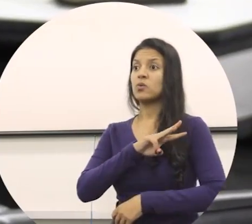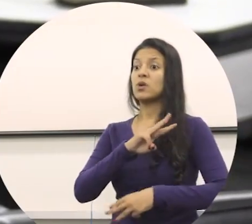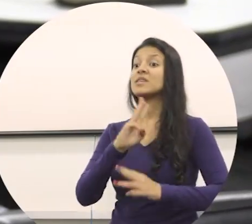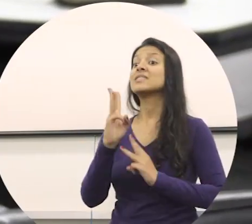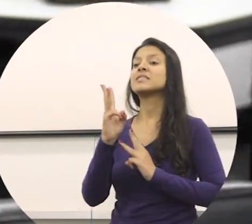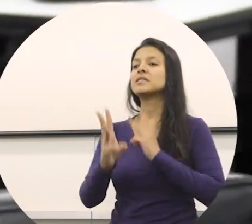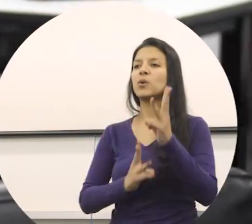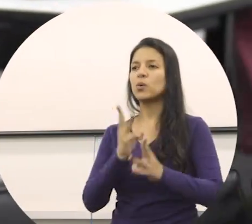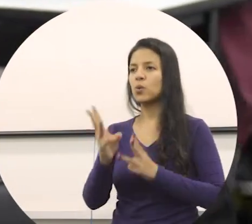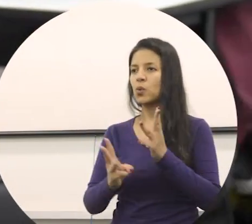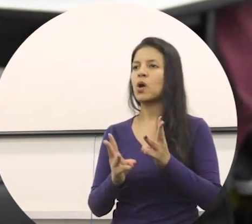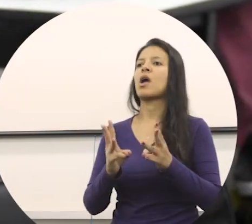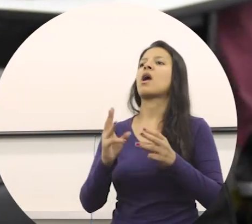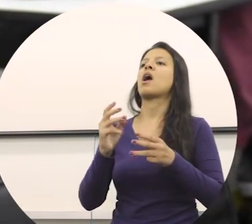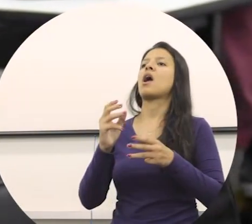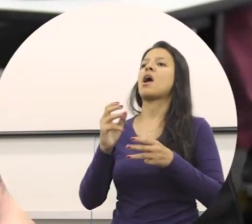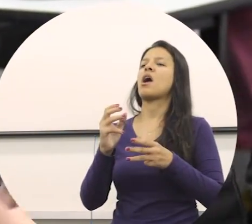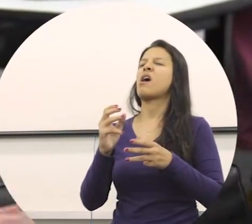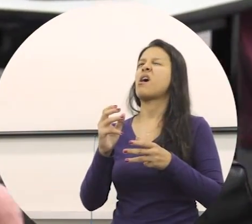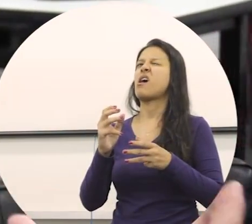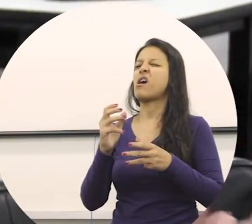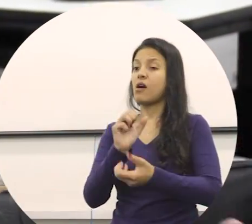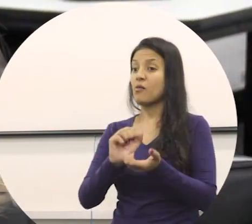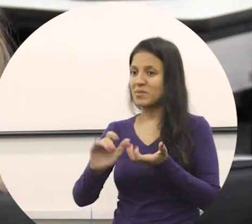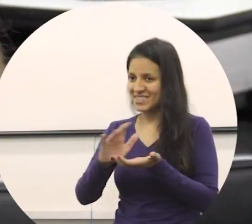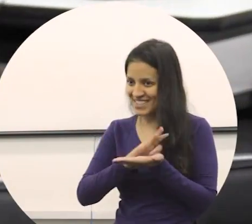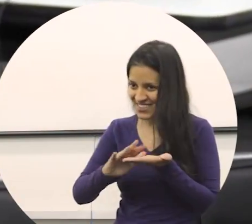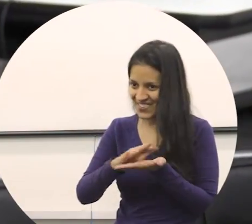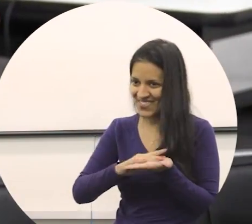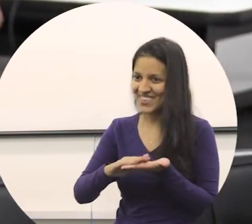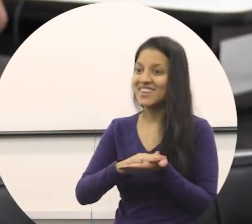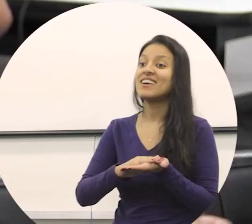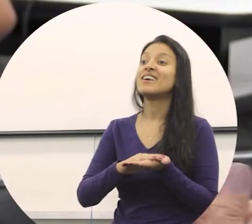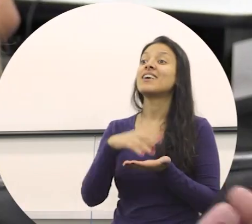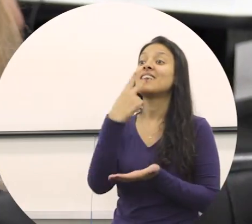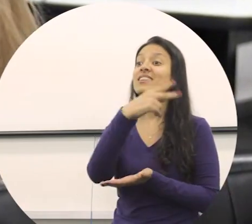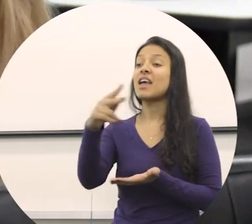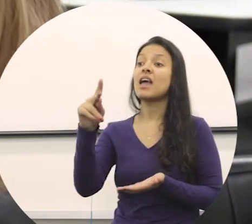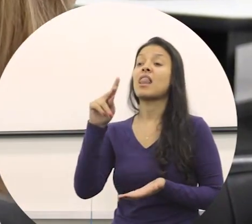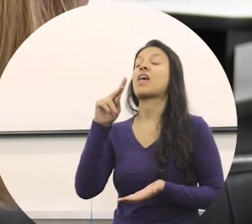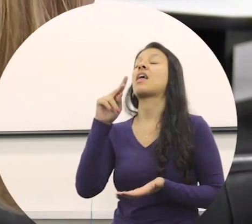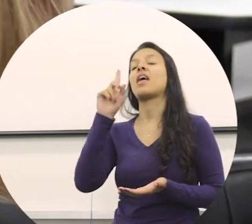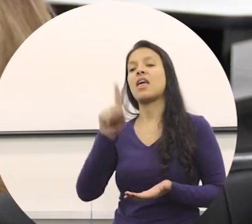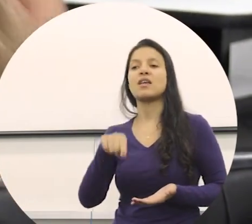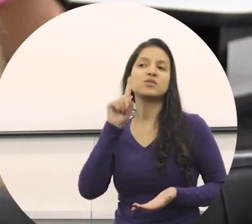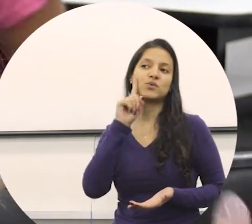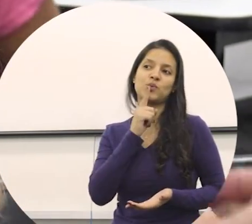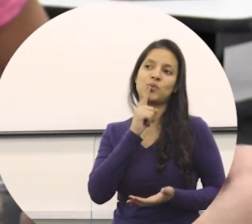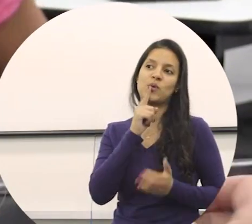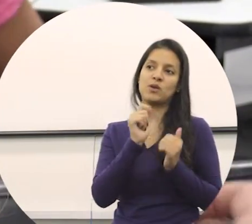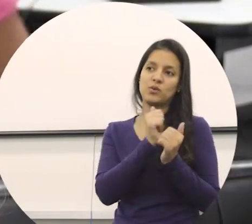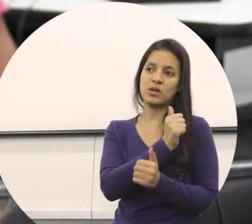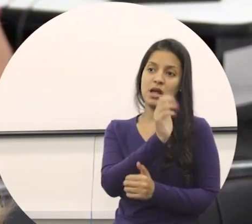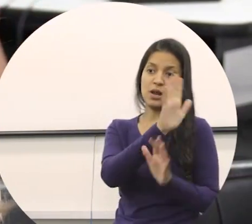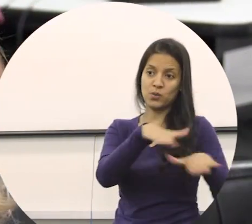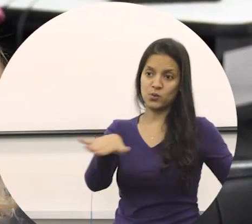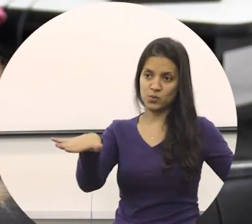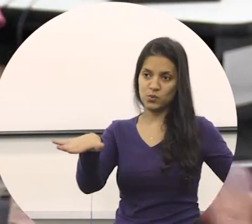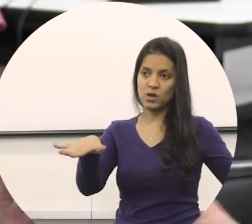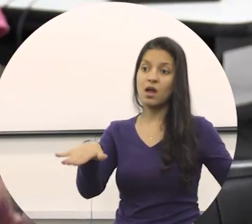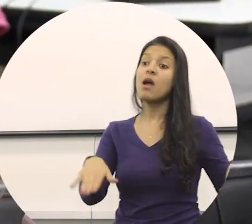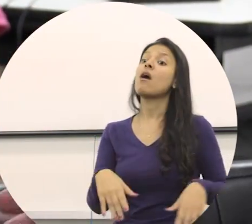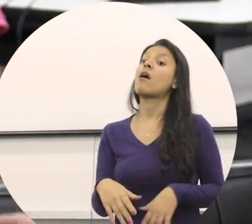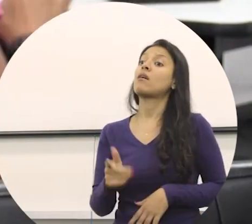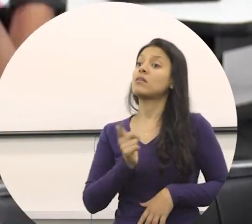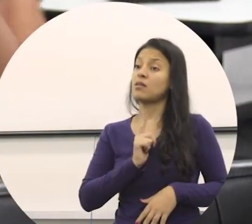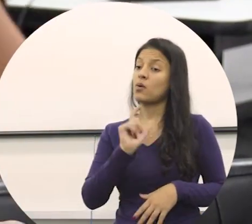dela era surda. Então ela deu um jeito de trabalhar, de mostrar todo o vocabulário e, ao mesmo tempo,